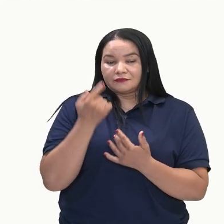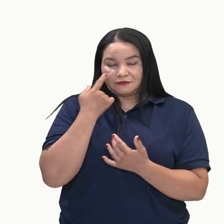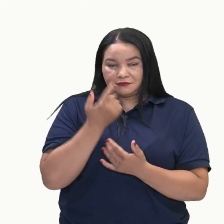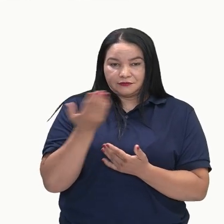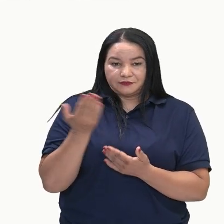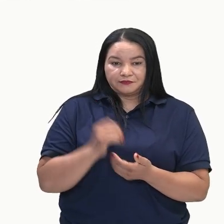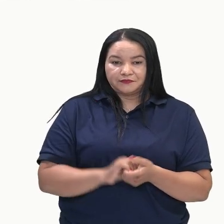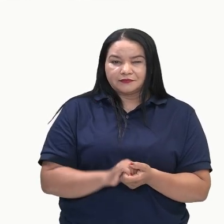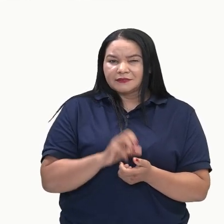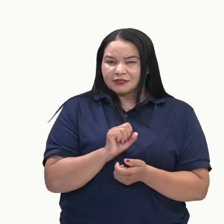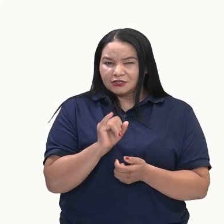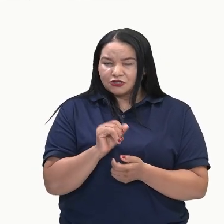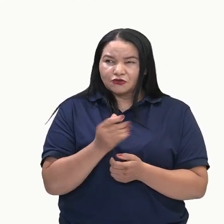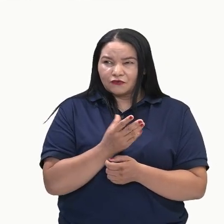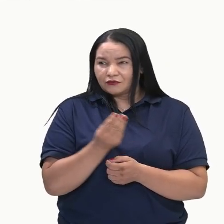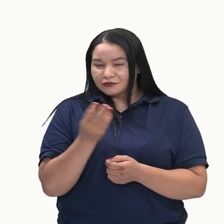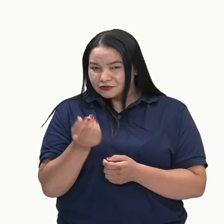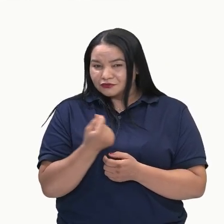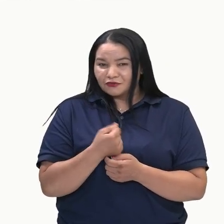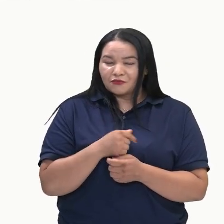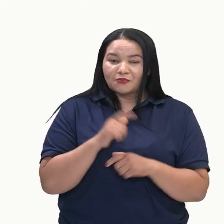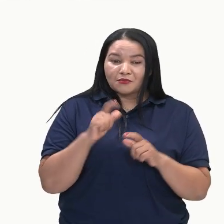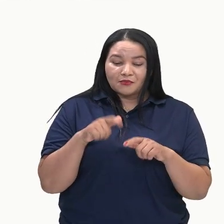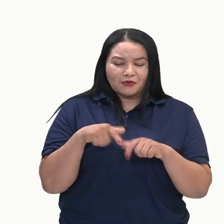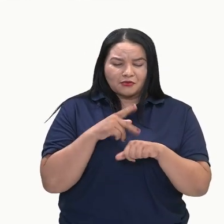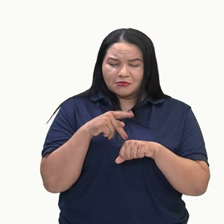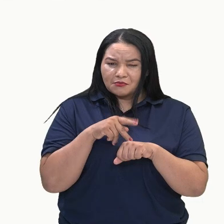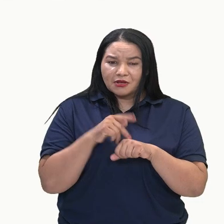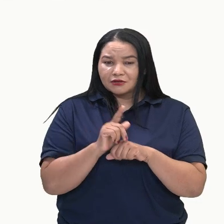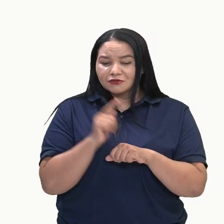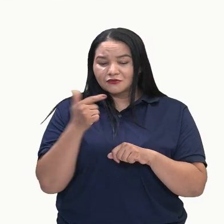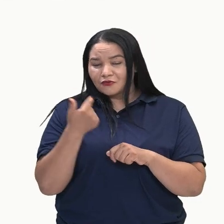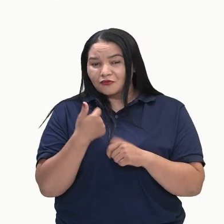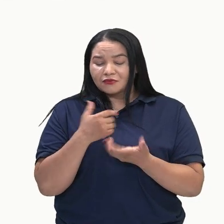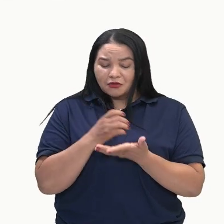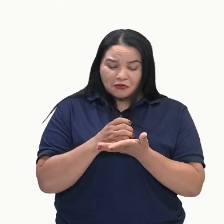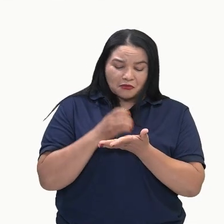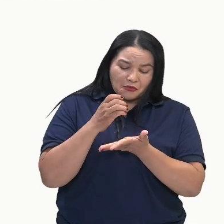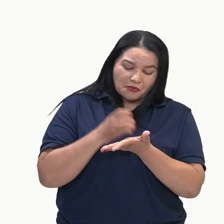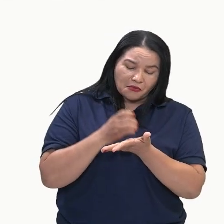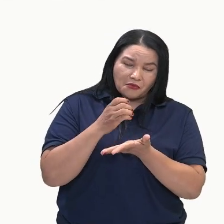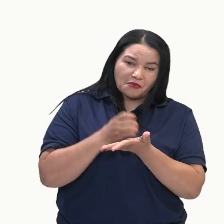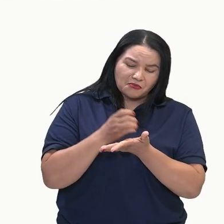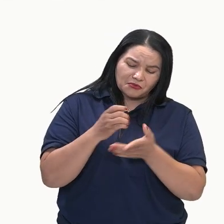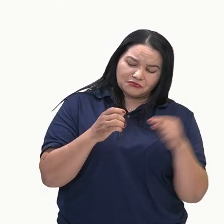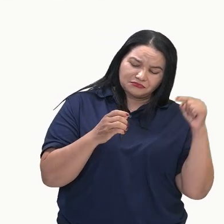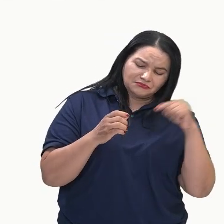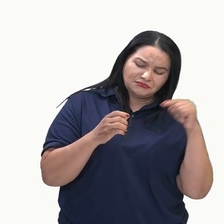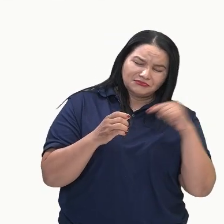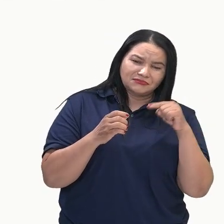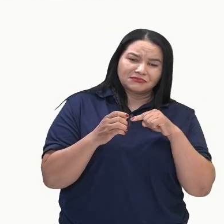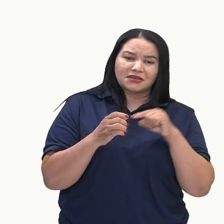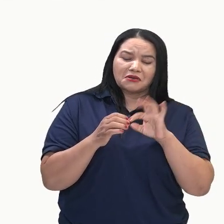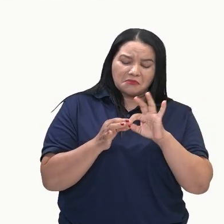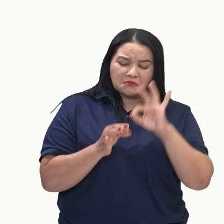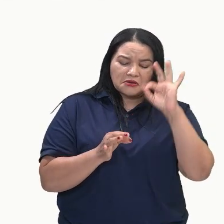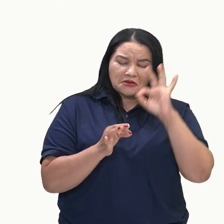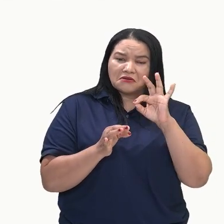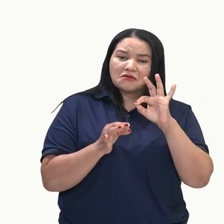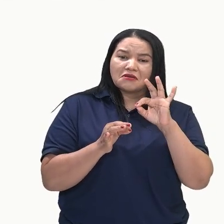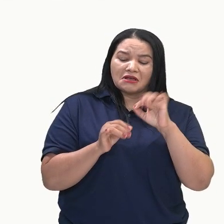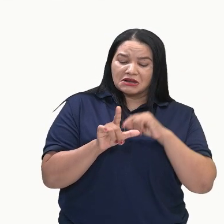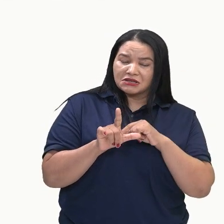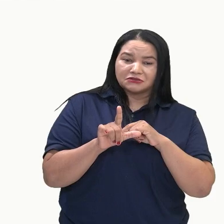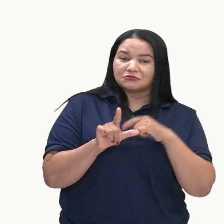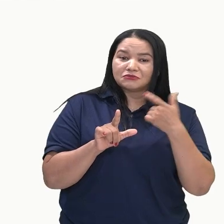você viajou, foi dar uma volta em outro país e de repente ali o seu medidor, o seu copo medidor não veio em litro, vem